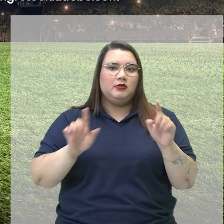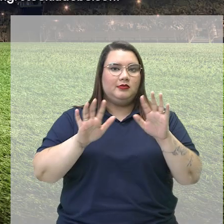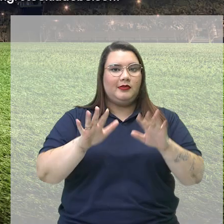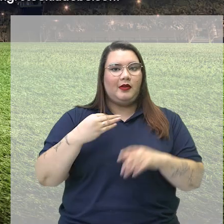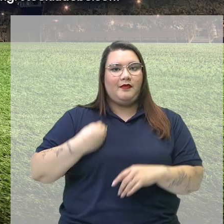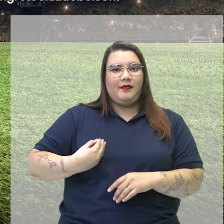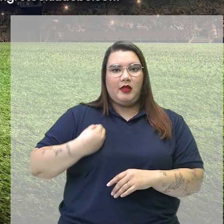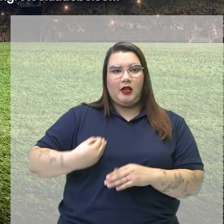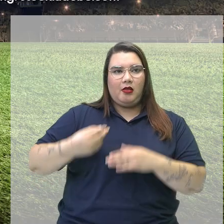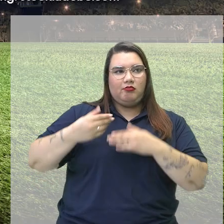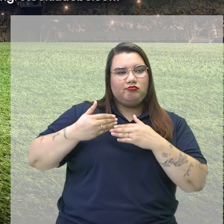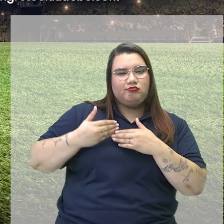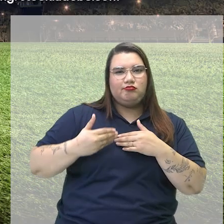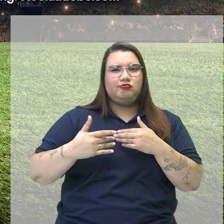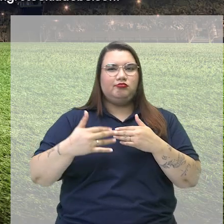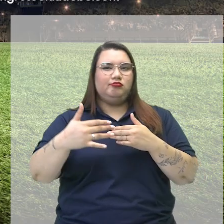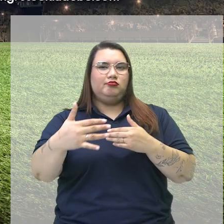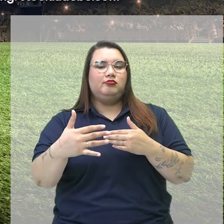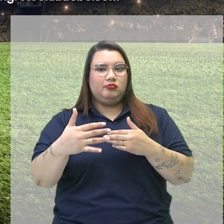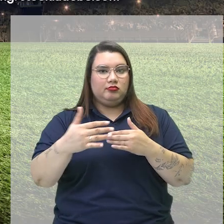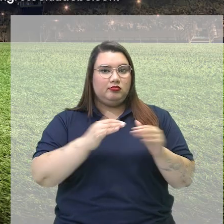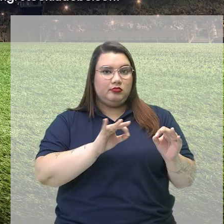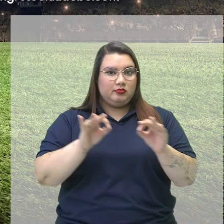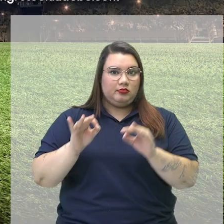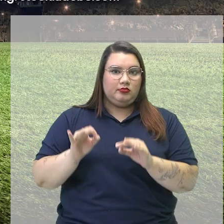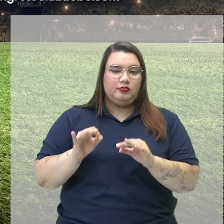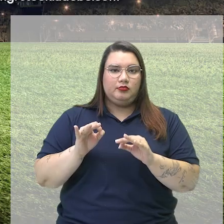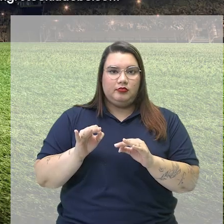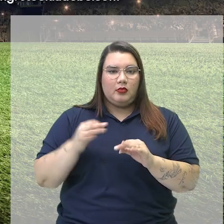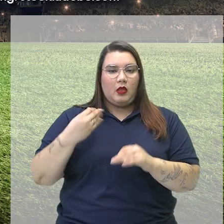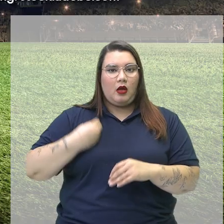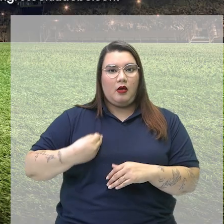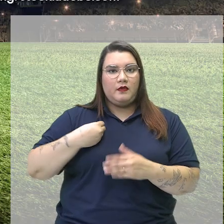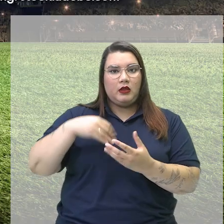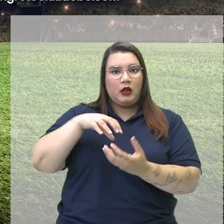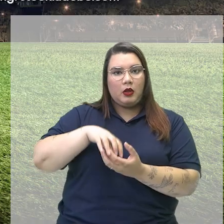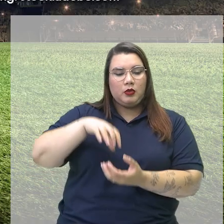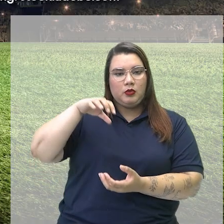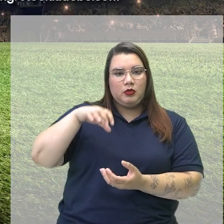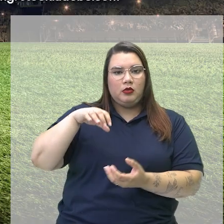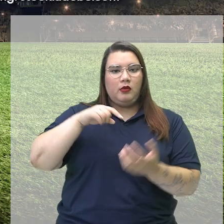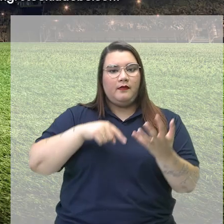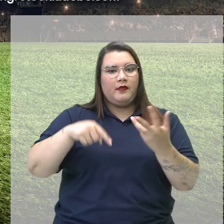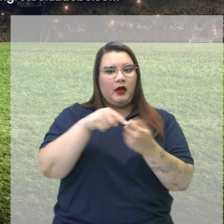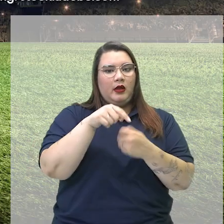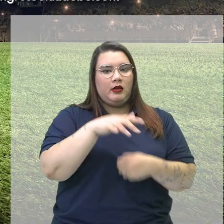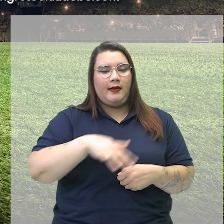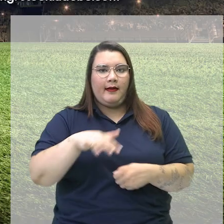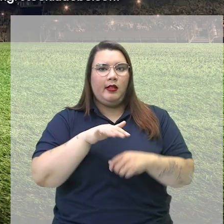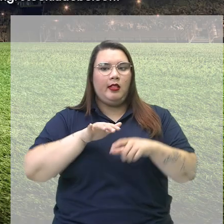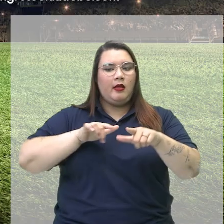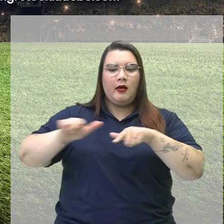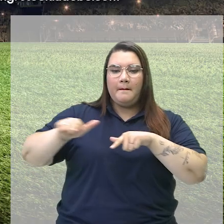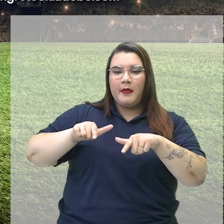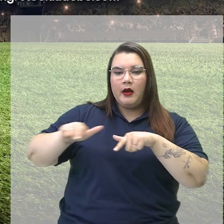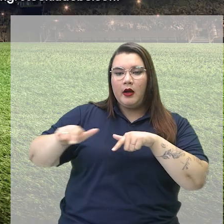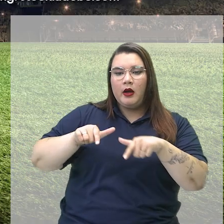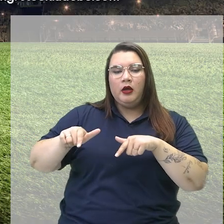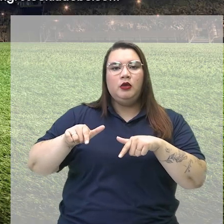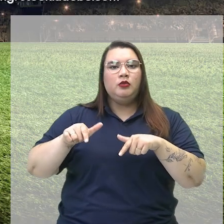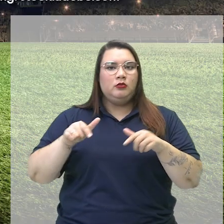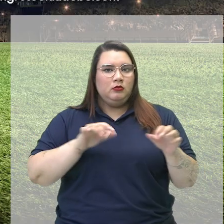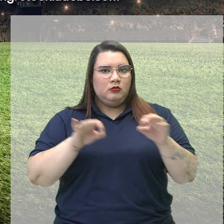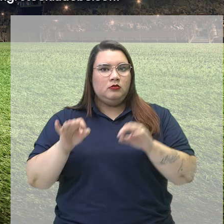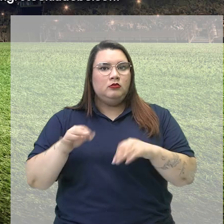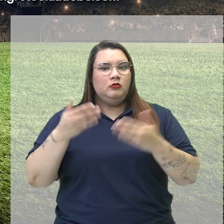a vida no geral, né? Para a vida adulta, em diversos setores, no trabalho. Então, esses valores que